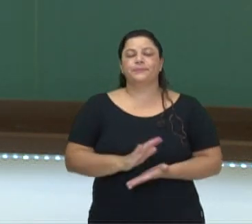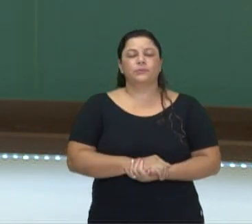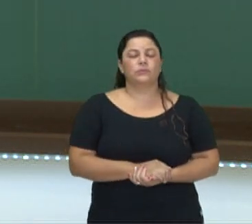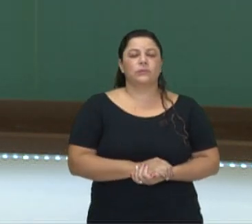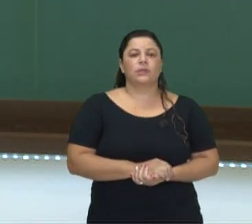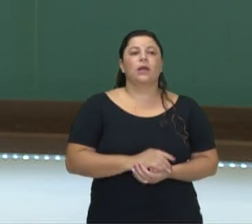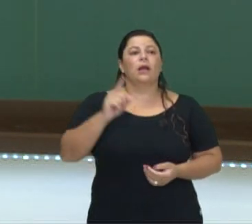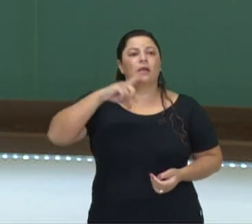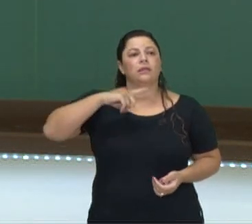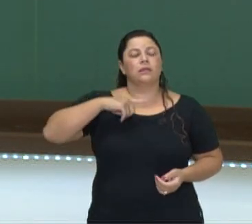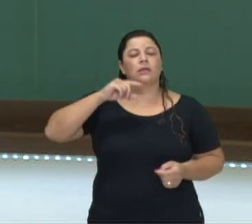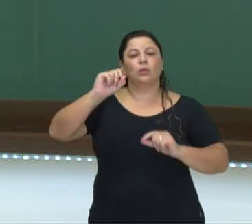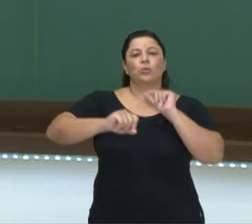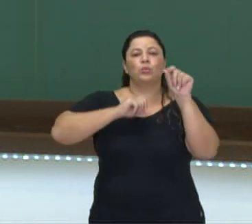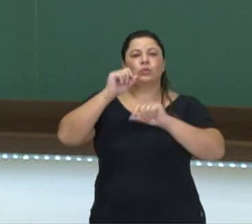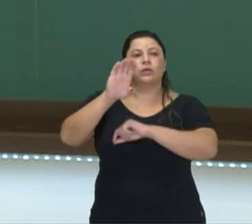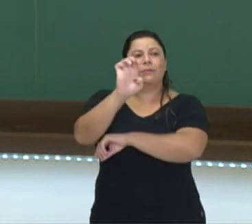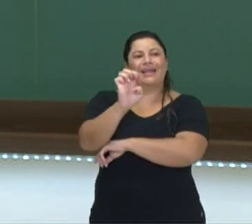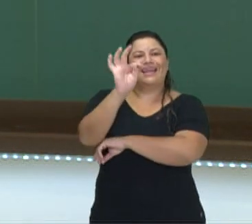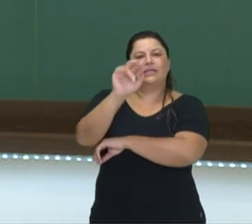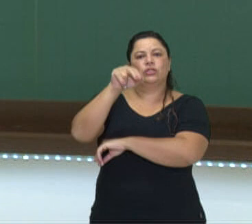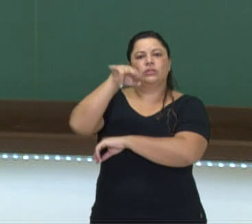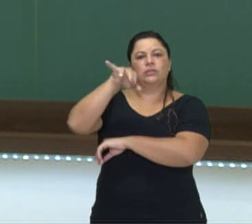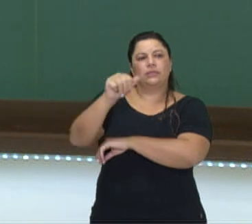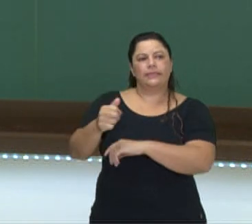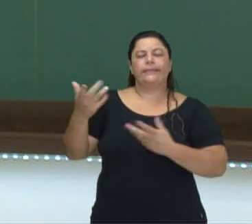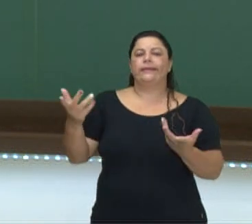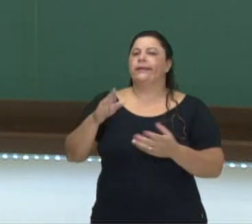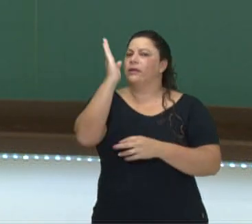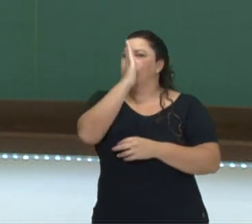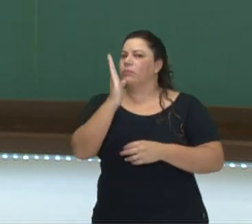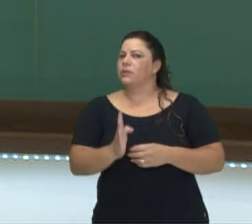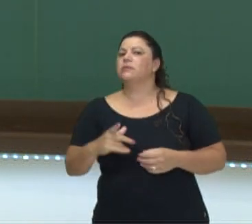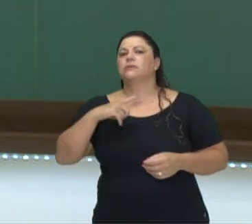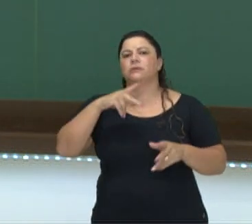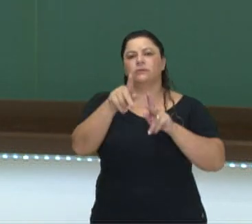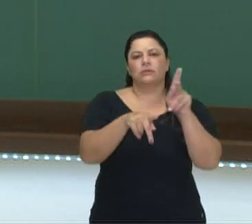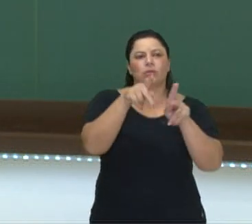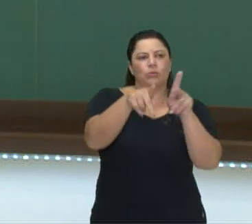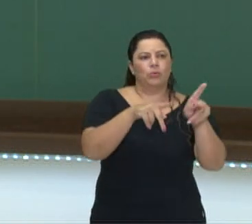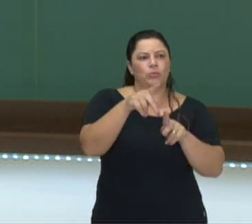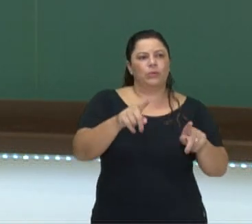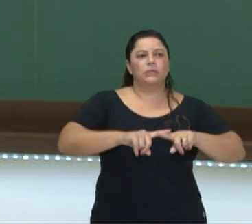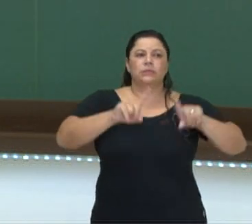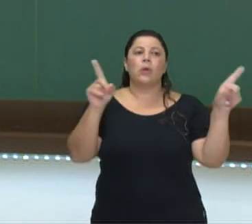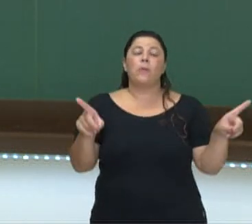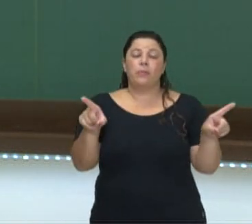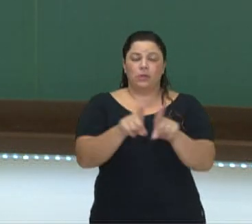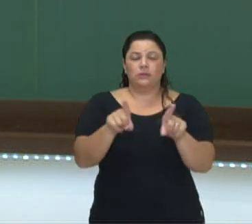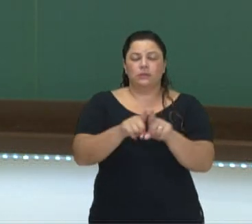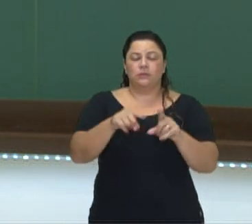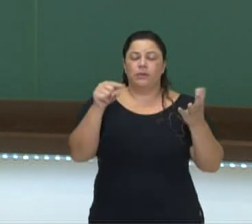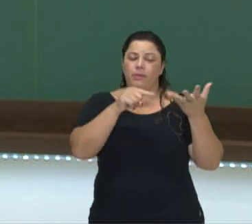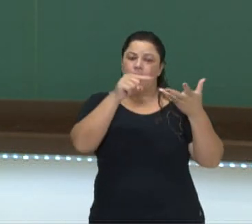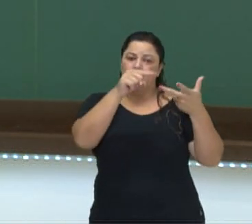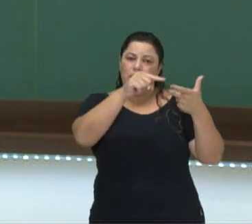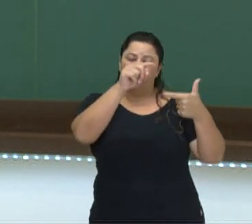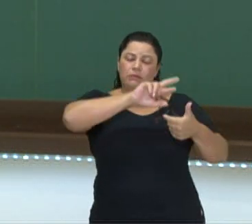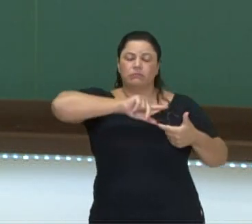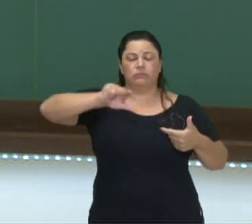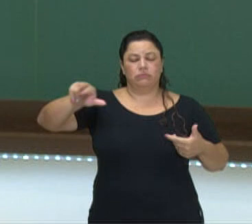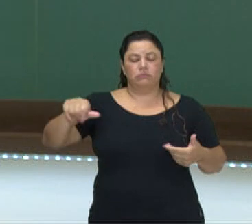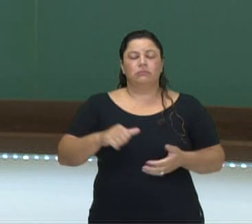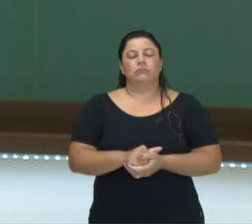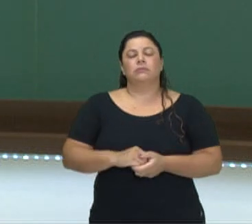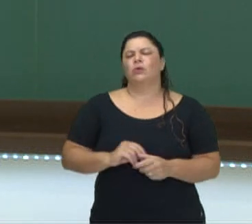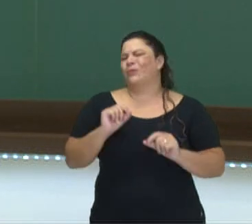que eu chamo de etnia. Então, o Brasil, eu tenho uma população, mas eu tenho várias